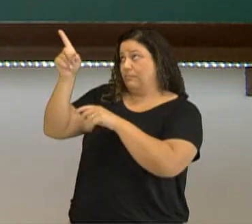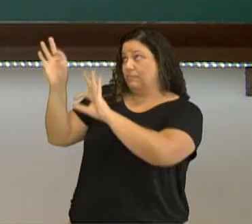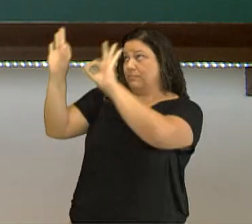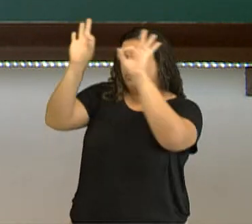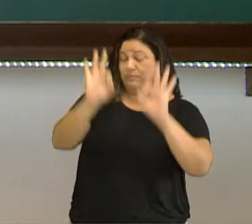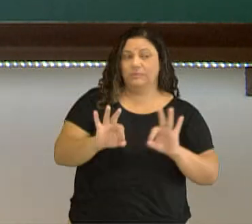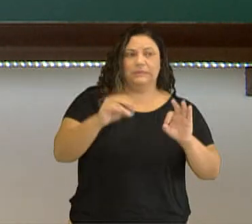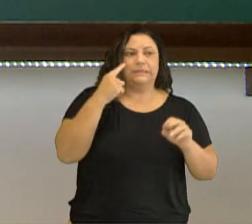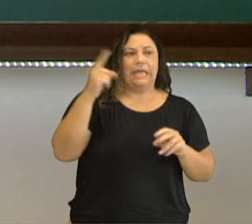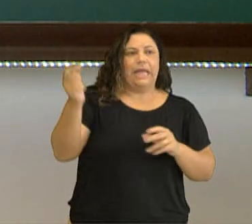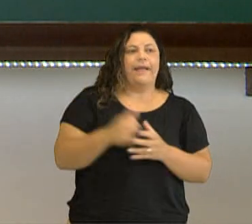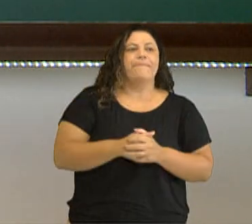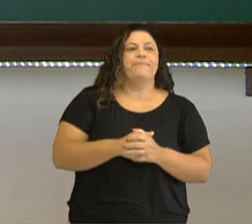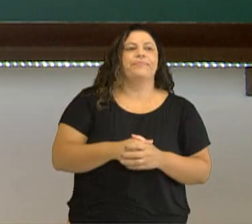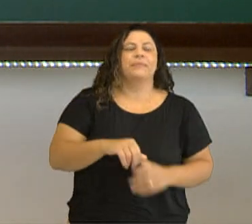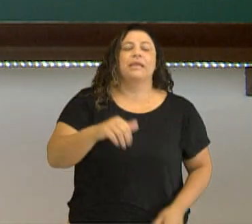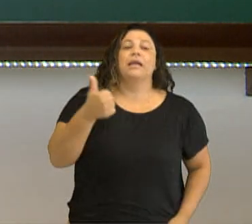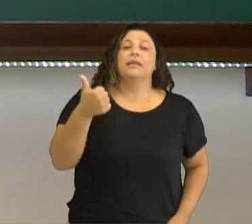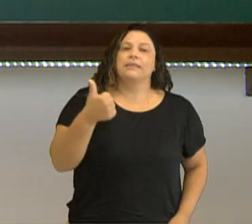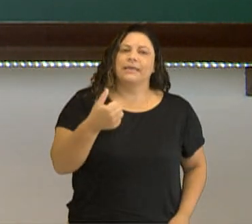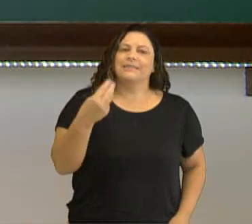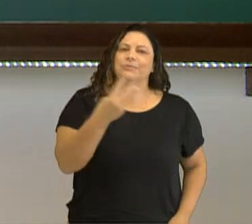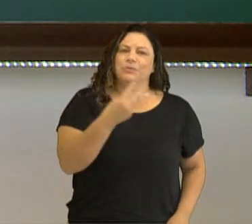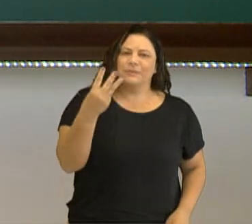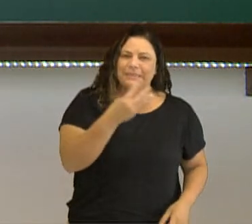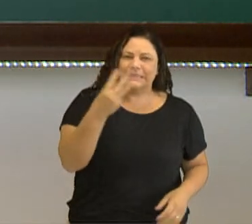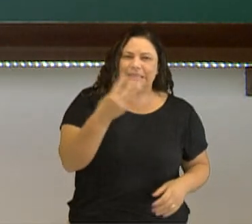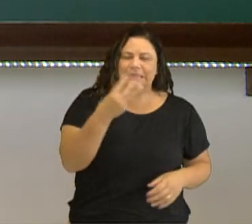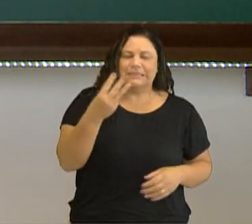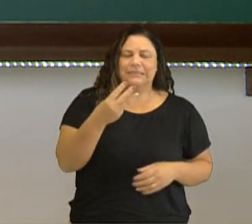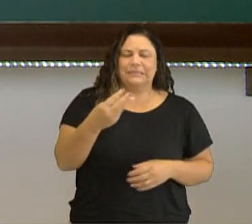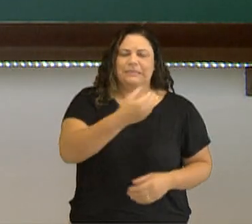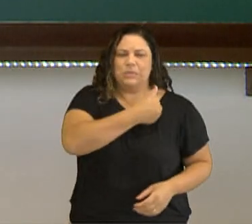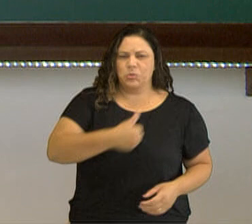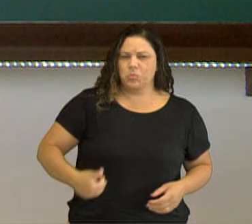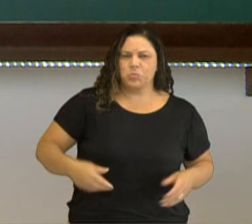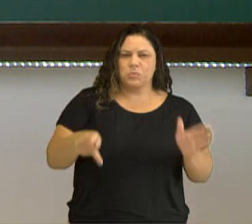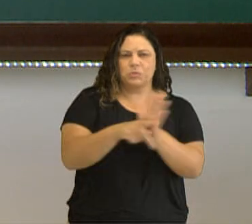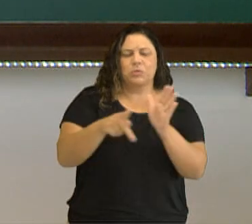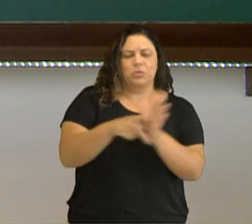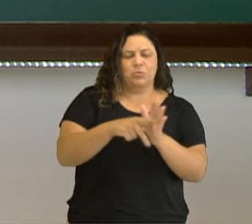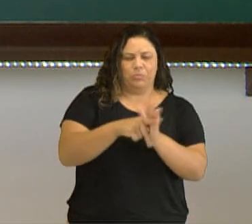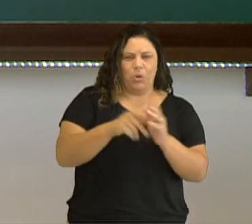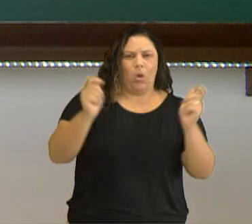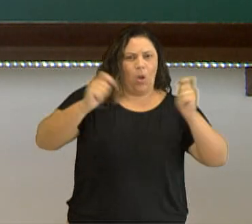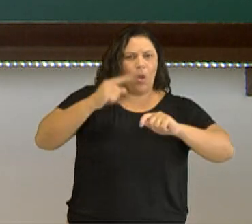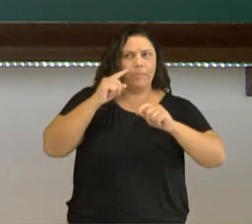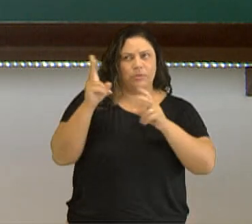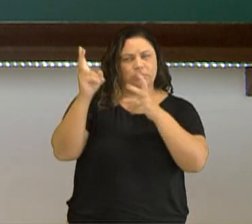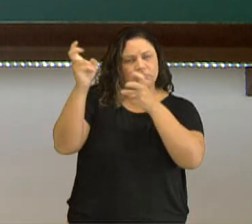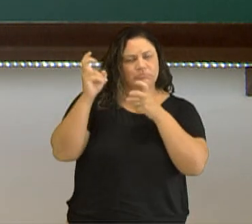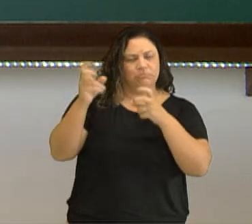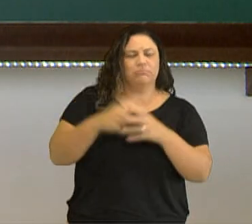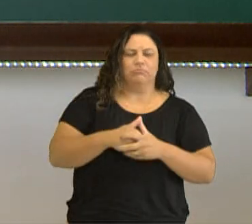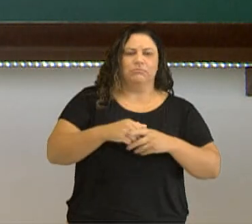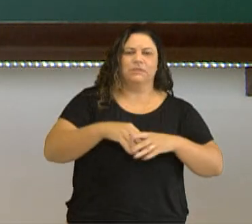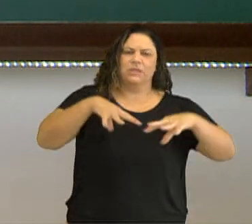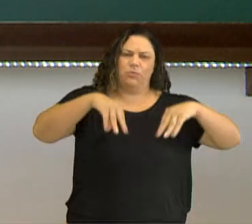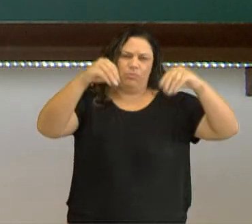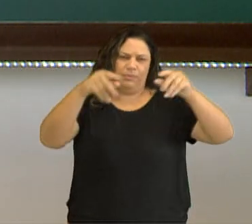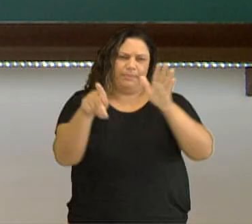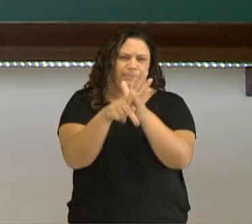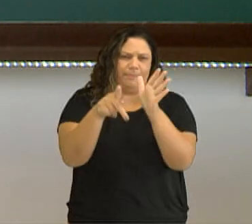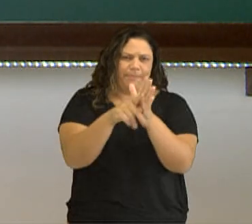é o 13º Inca Cusco, o 13º governante desse império, e ele era reconhecido tanto pela sua